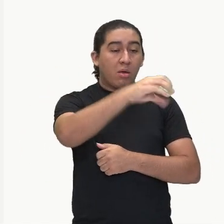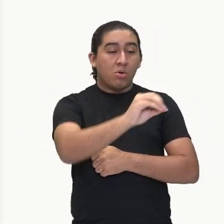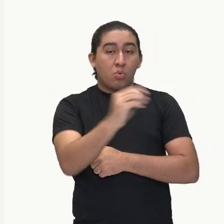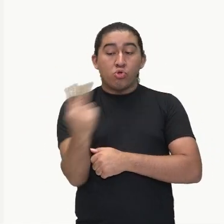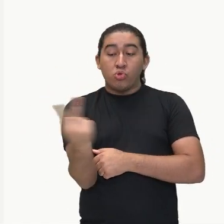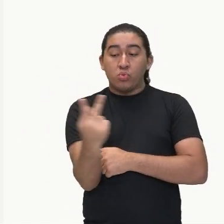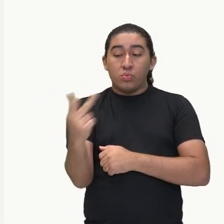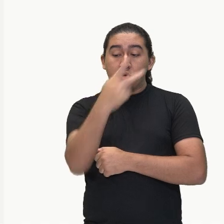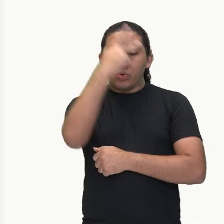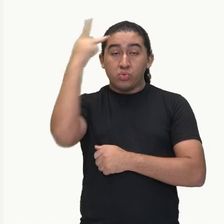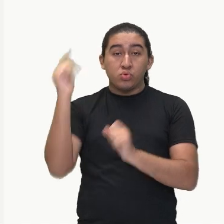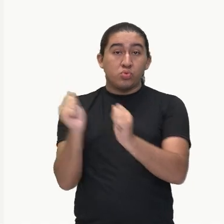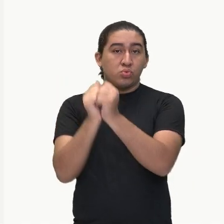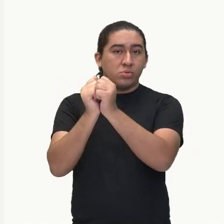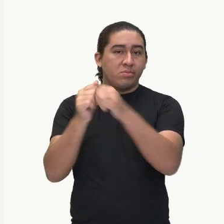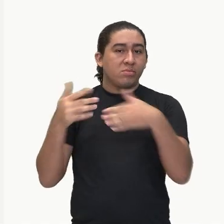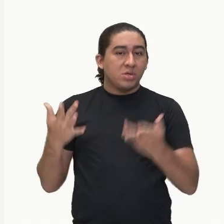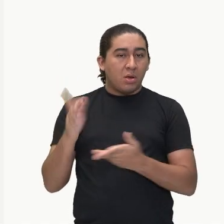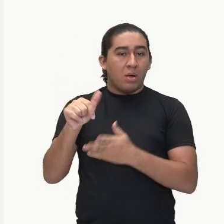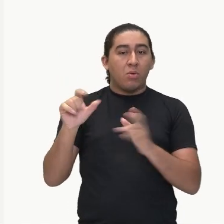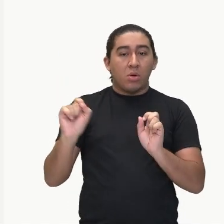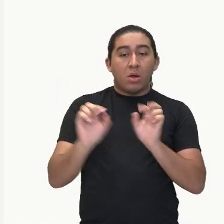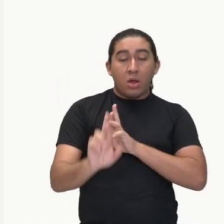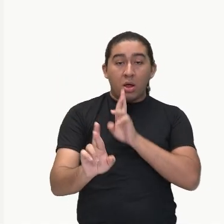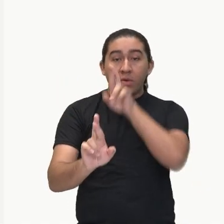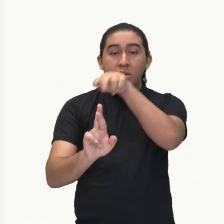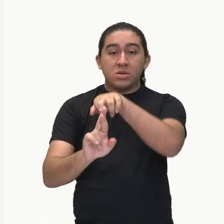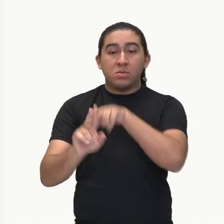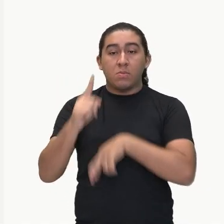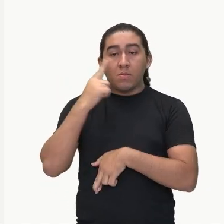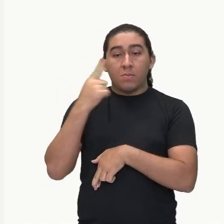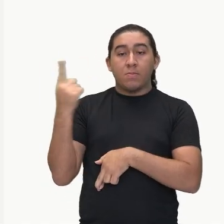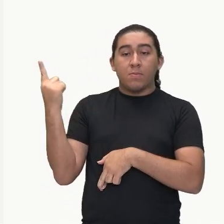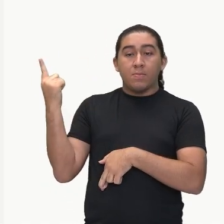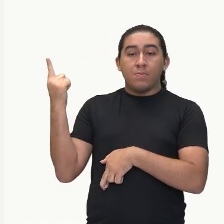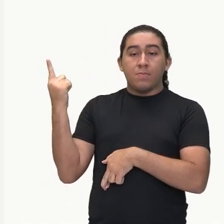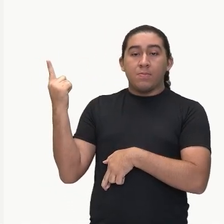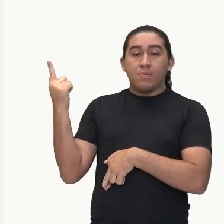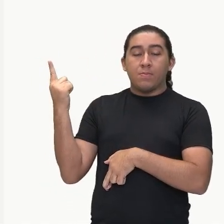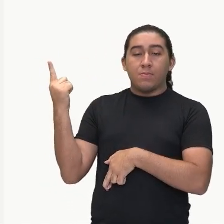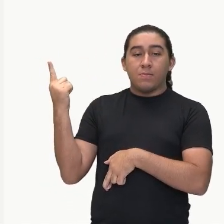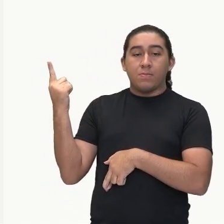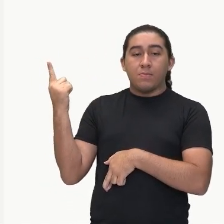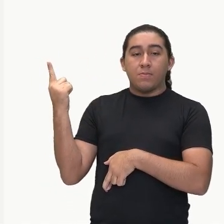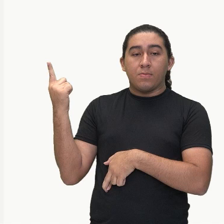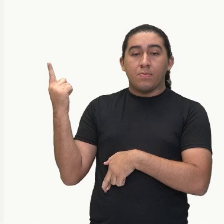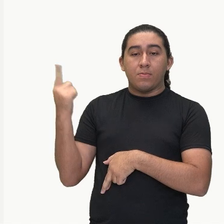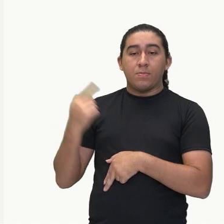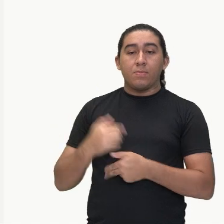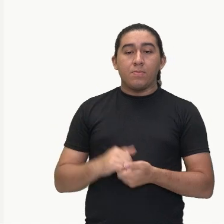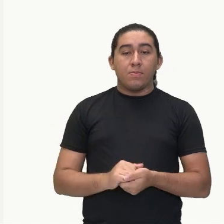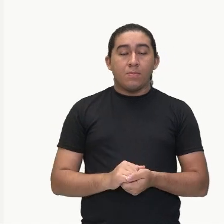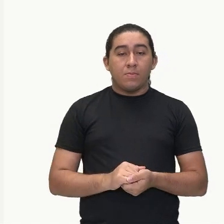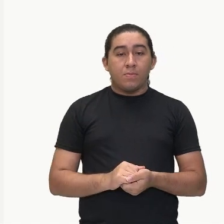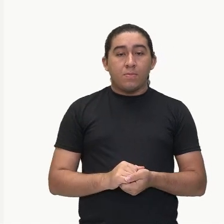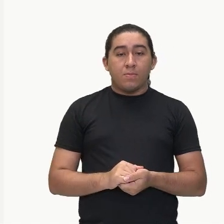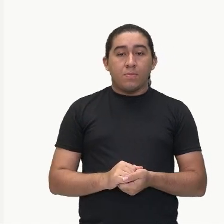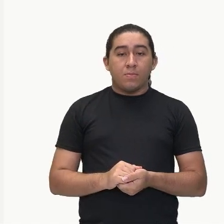falando, aqui é do patrão. O patrão com o funcionário saiu para